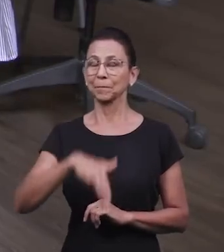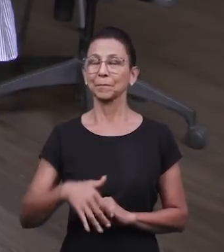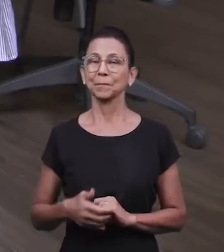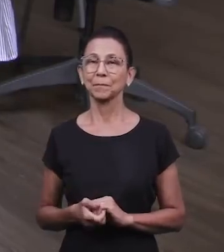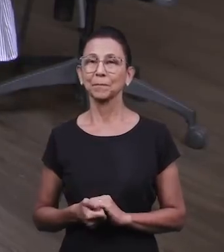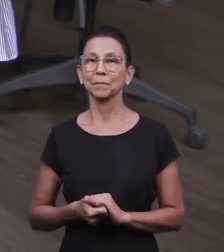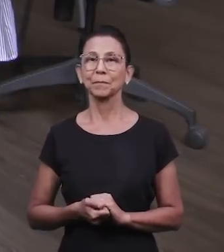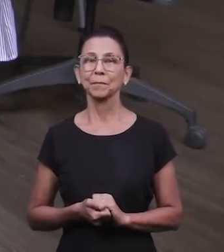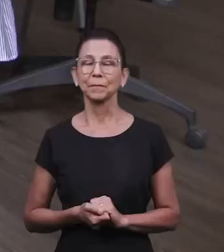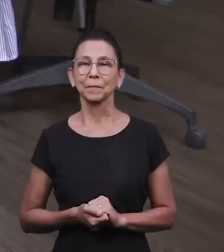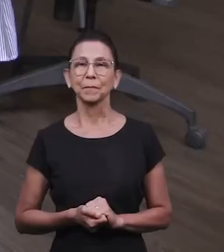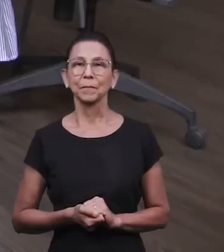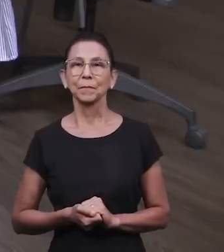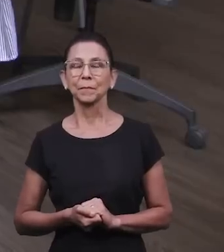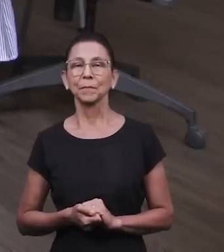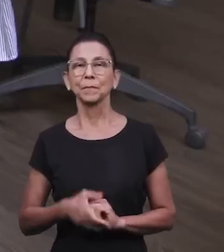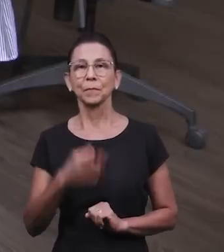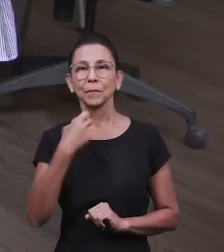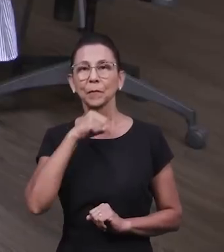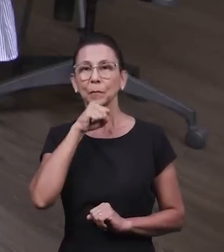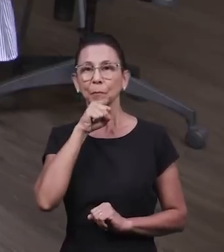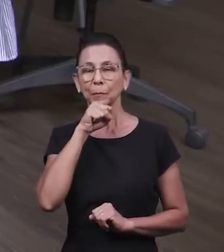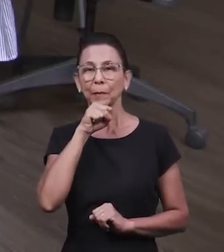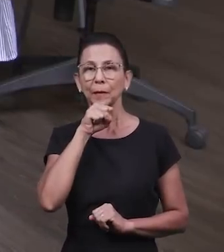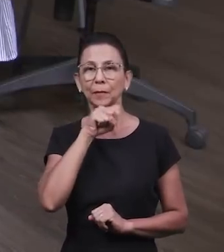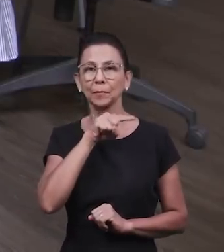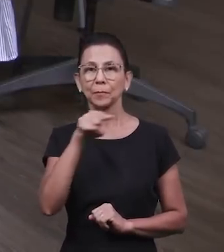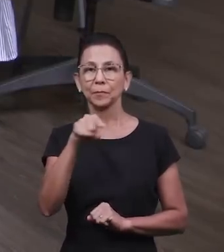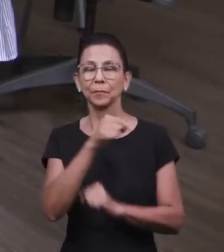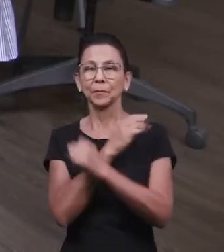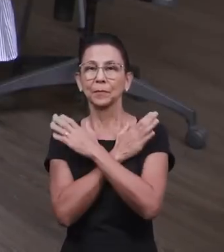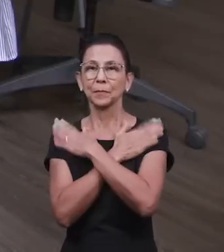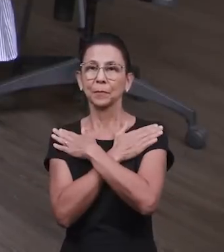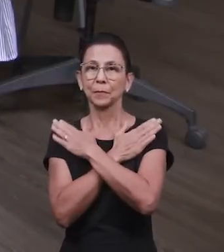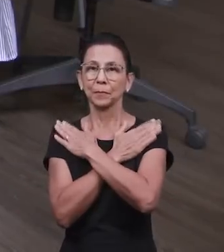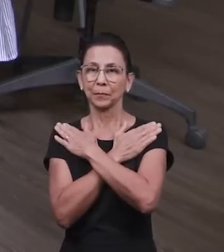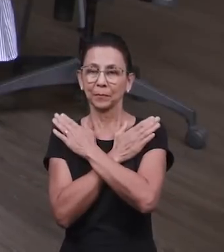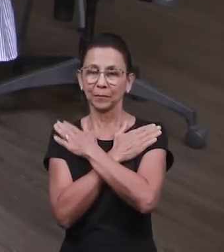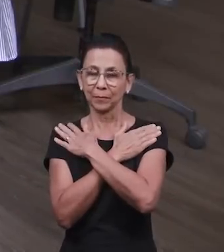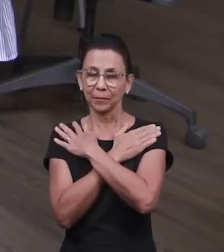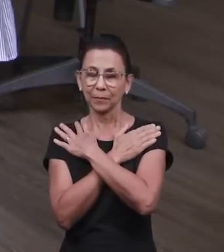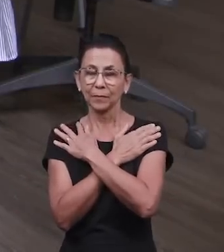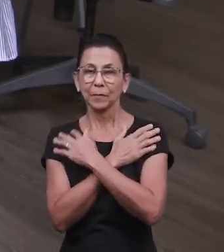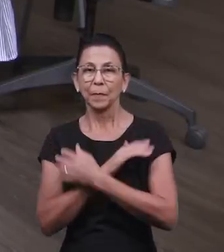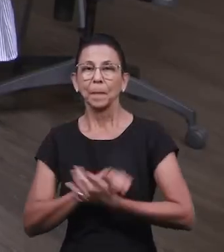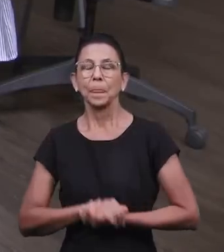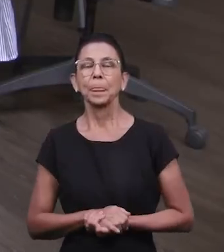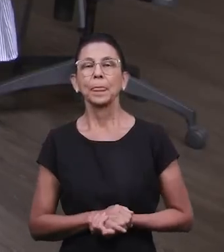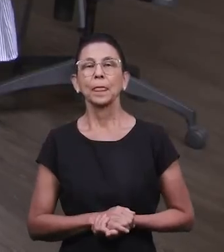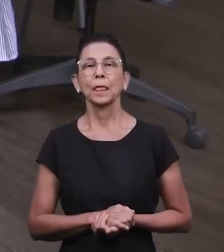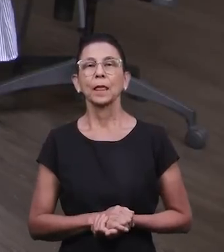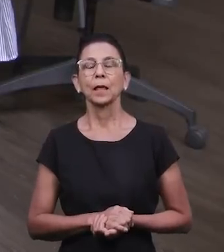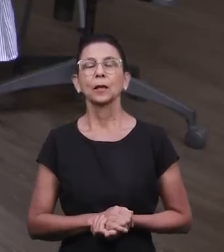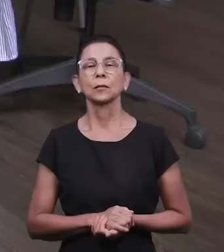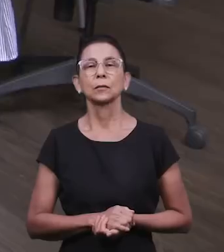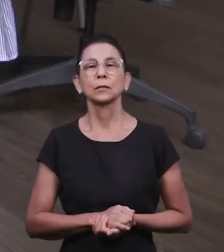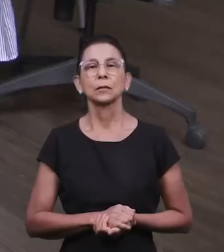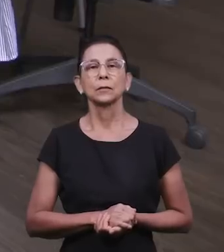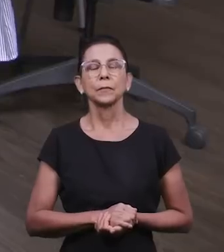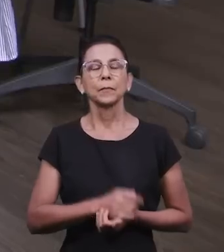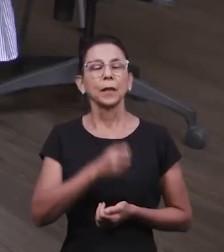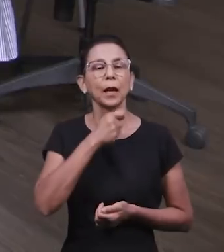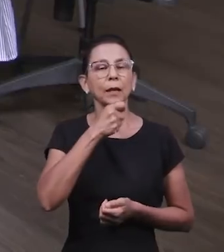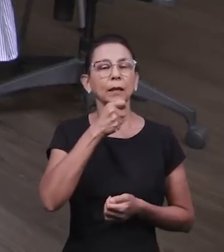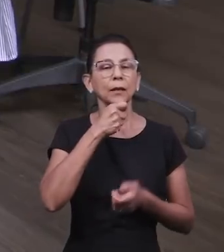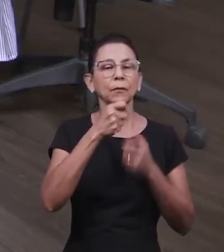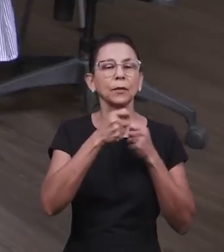que o pai dessa família estava desempregado, ele fez 2 entrevistas de emprego, né, nas